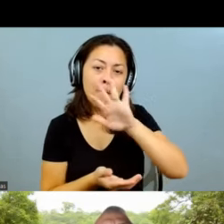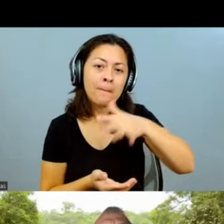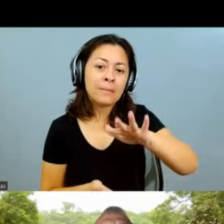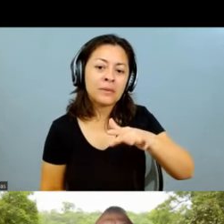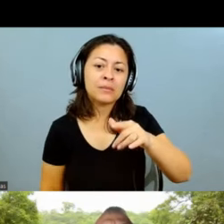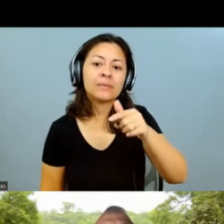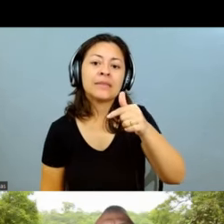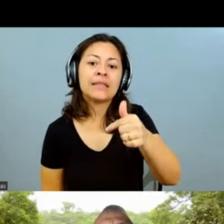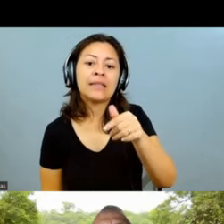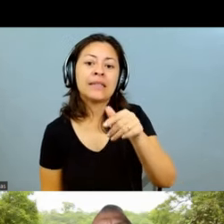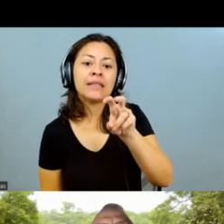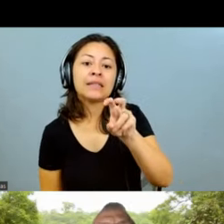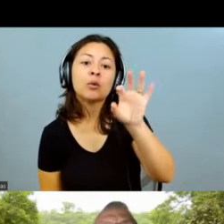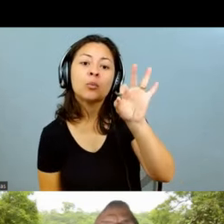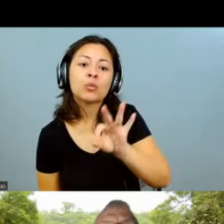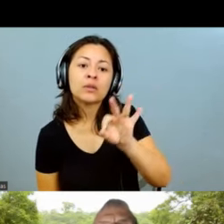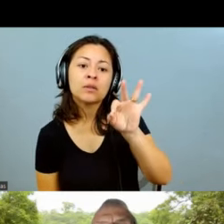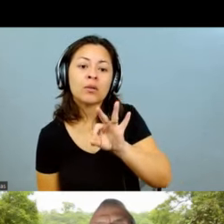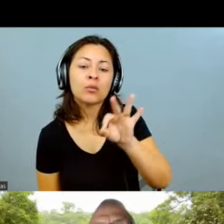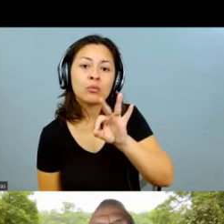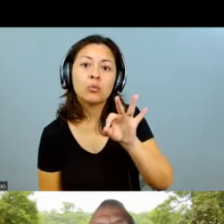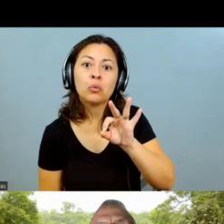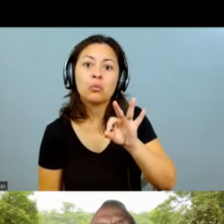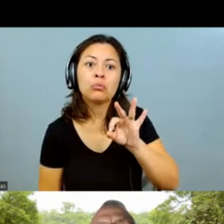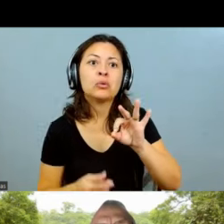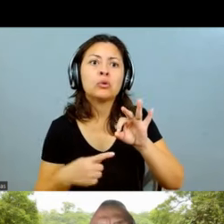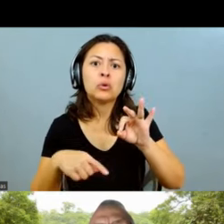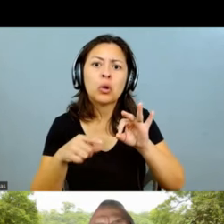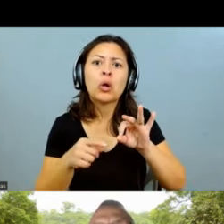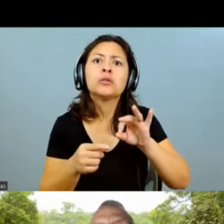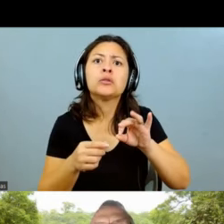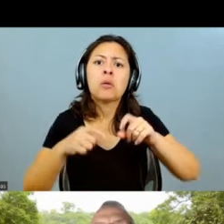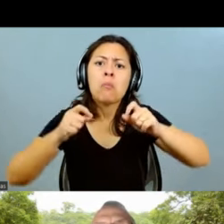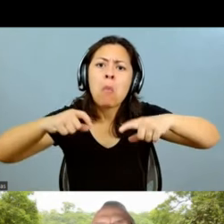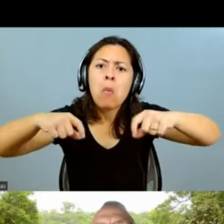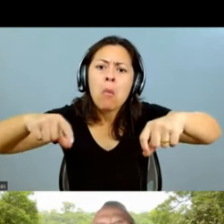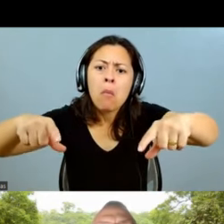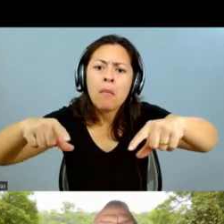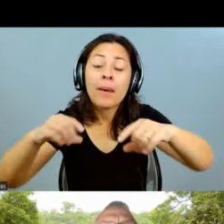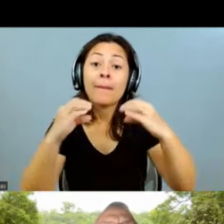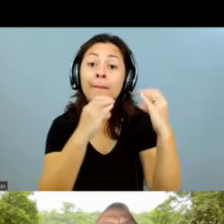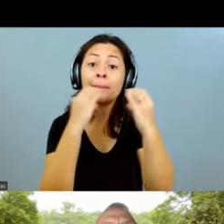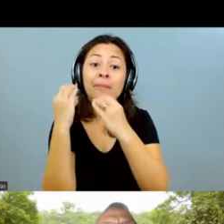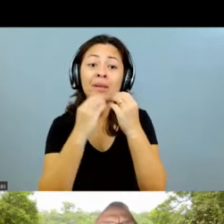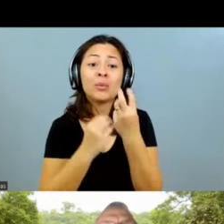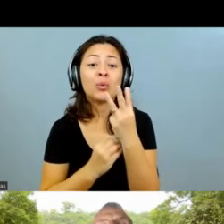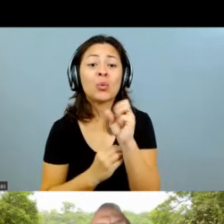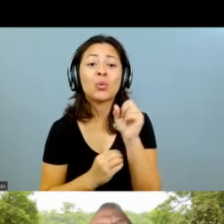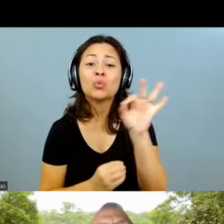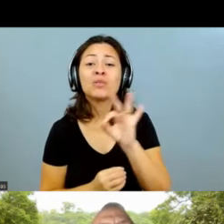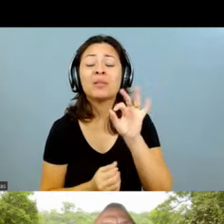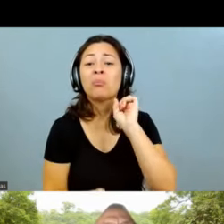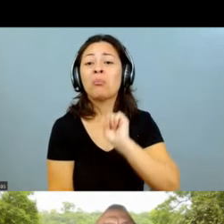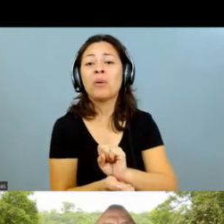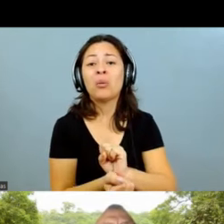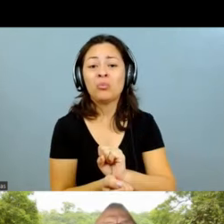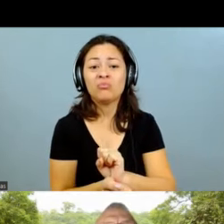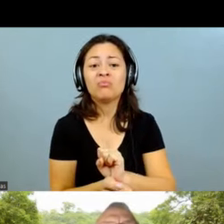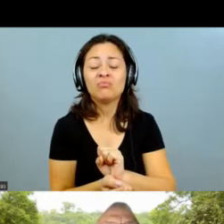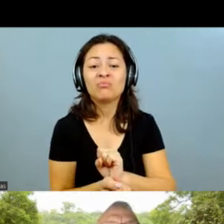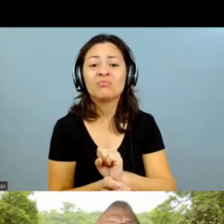75% da produção o no mil estamos com 38% da produção travada e no algodão